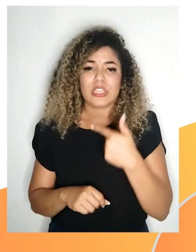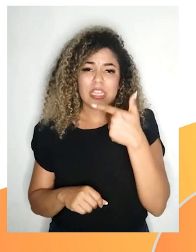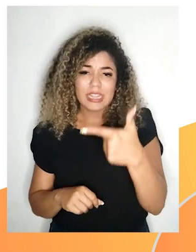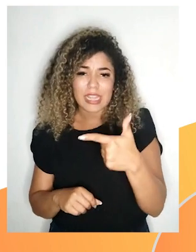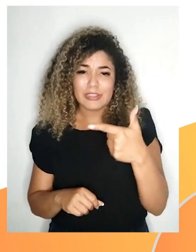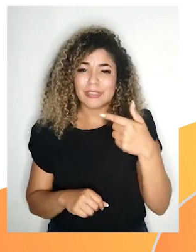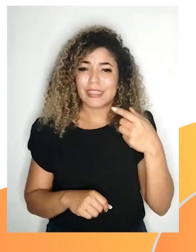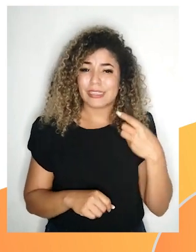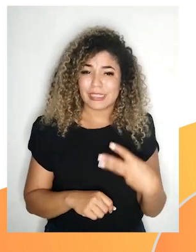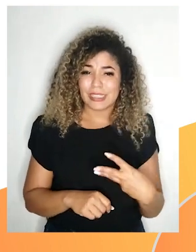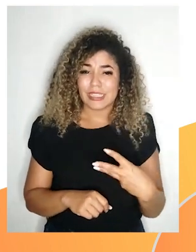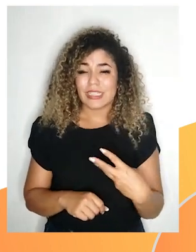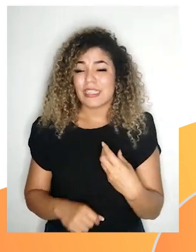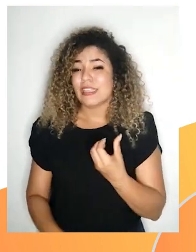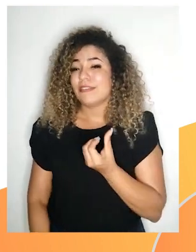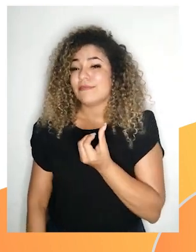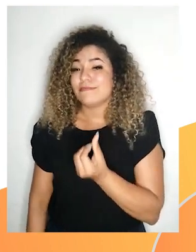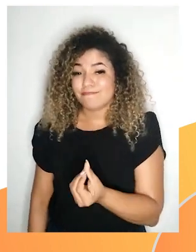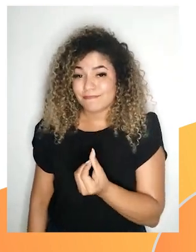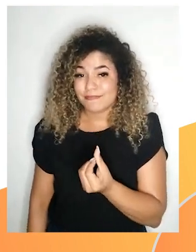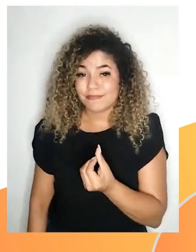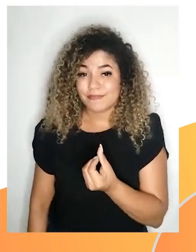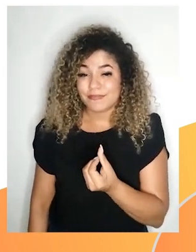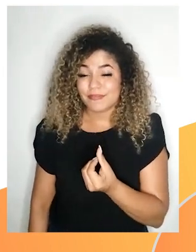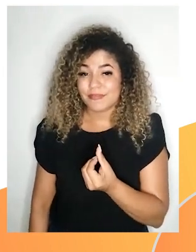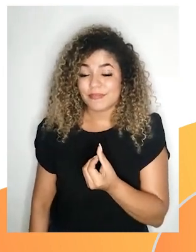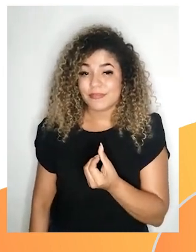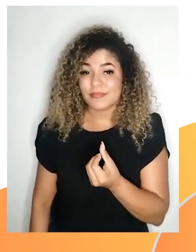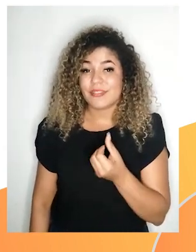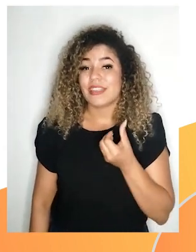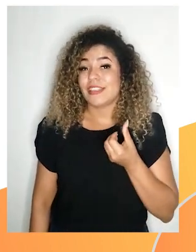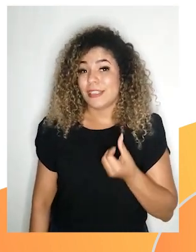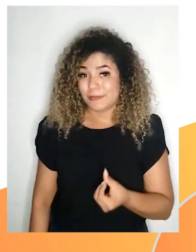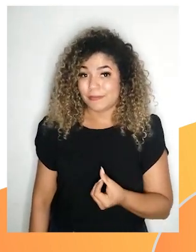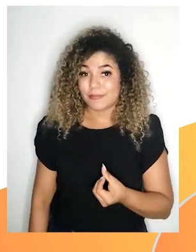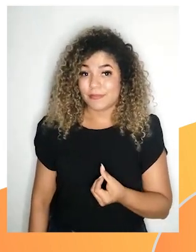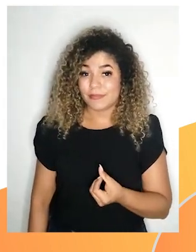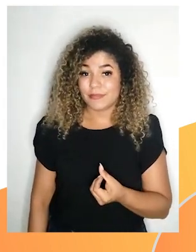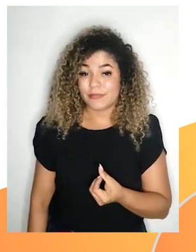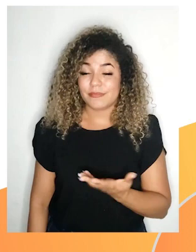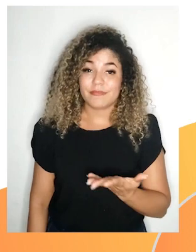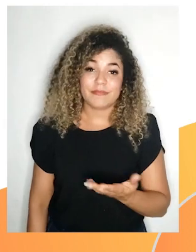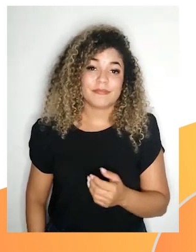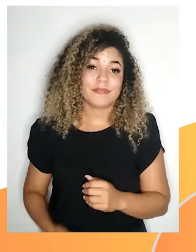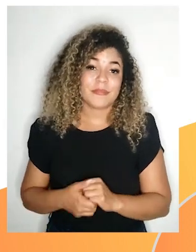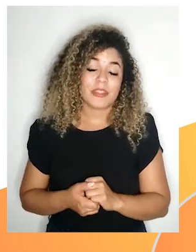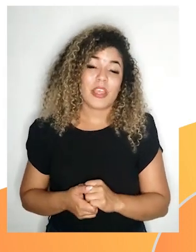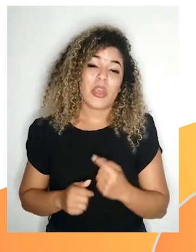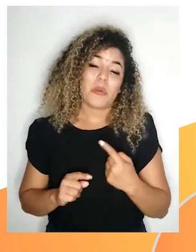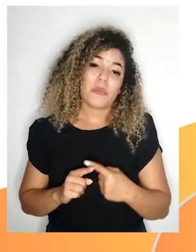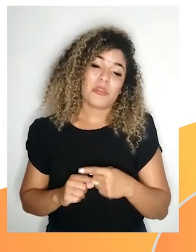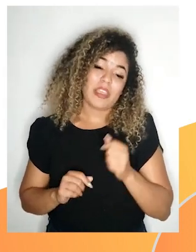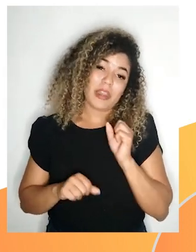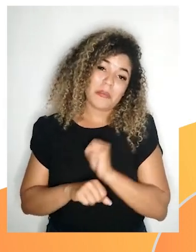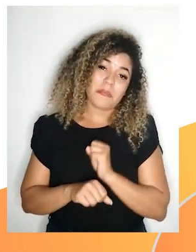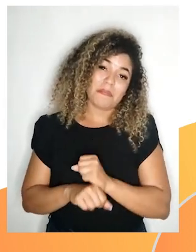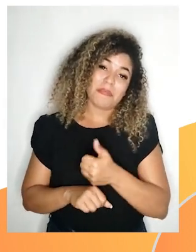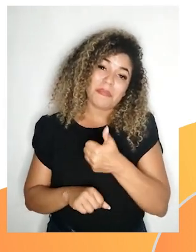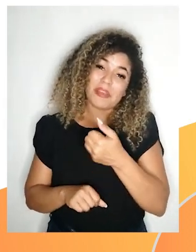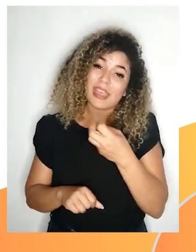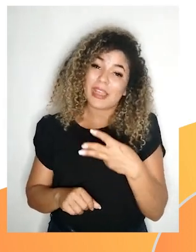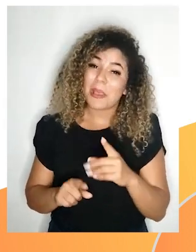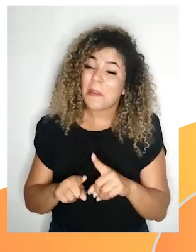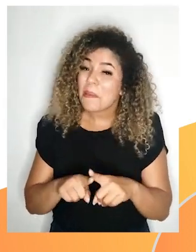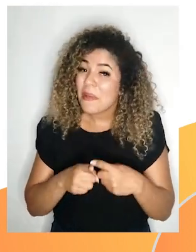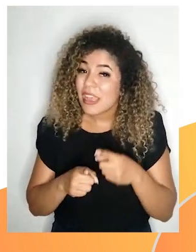2 e na rodada 3, tirar 6 e 6, certo? Já que ele ficou na casa 13. Só que